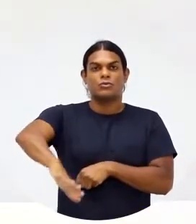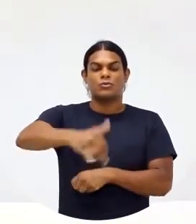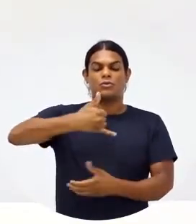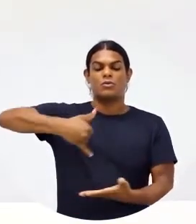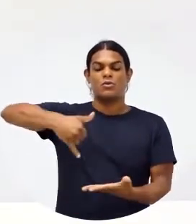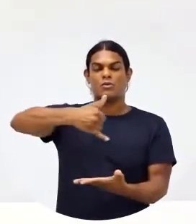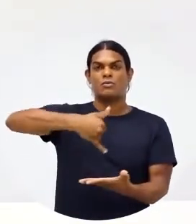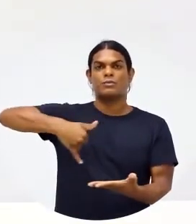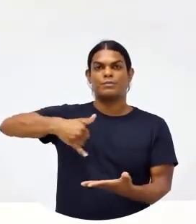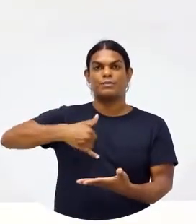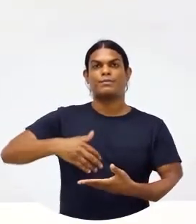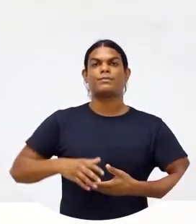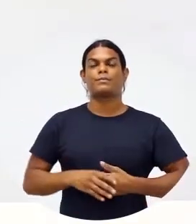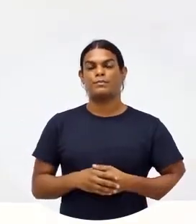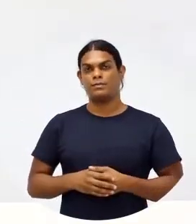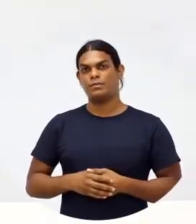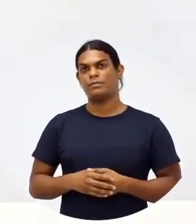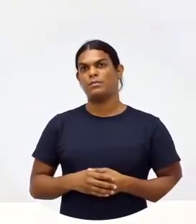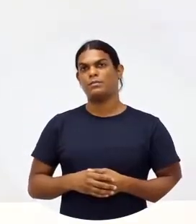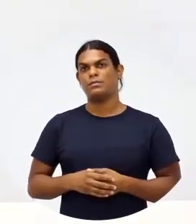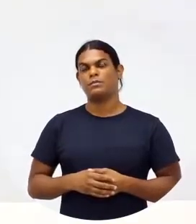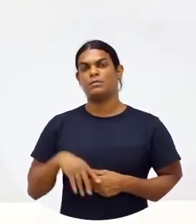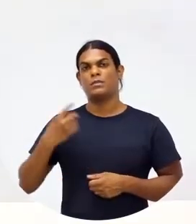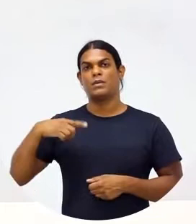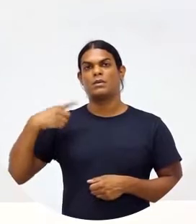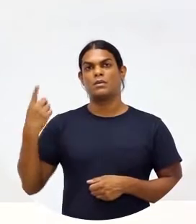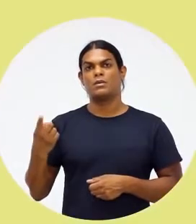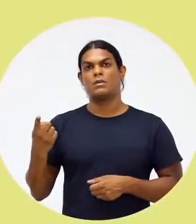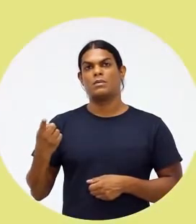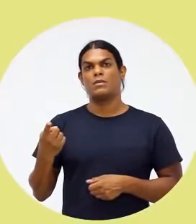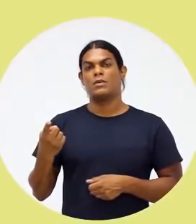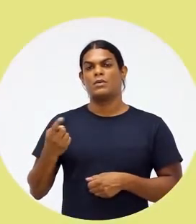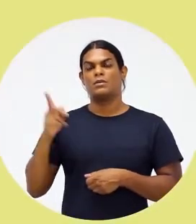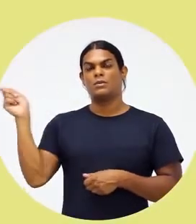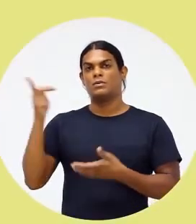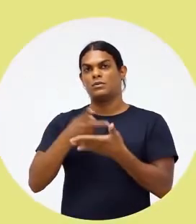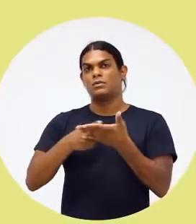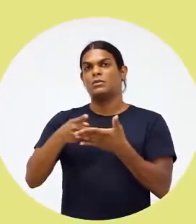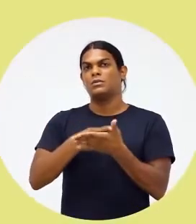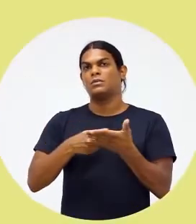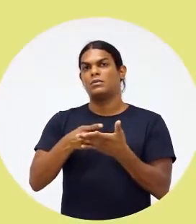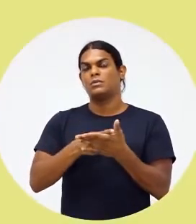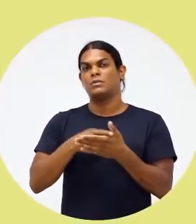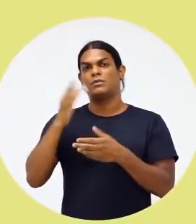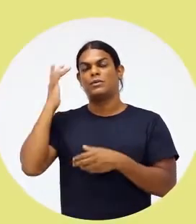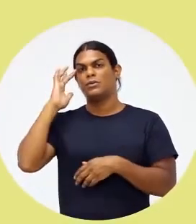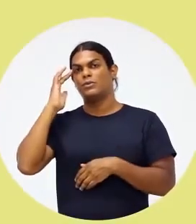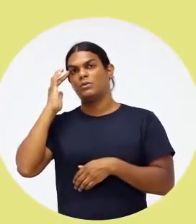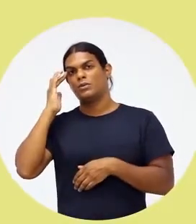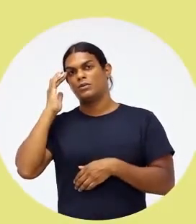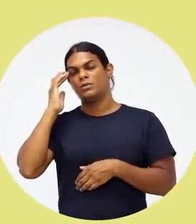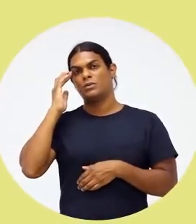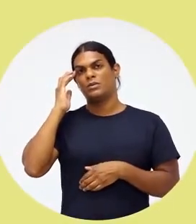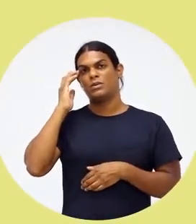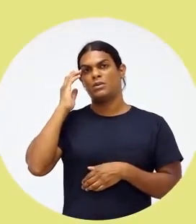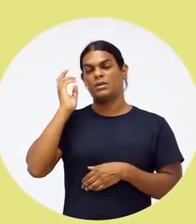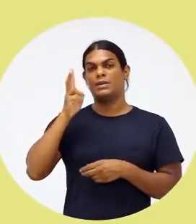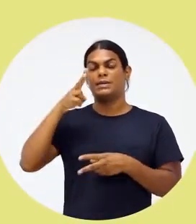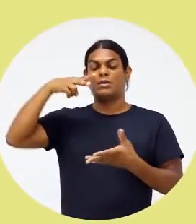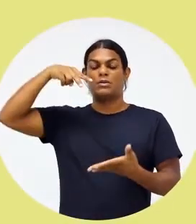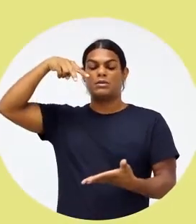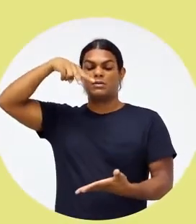observar atentamente o ambiente de trabalho. Depois, como estamos vendo nessa figura, a gente vai imaginar que está vendo tudo de